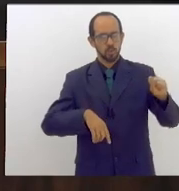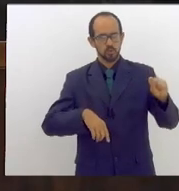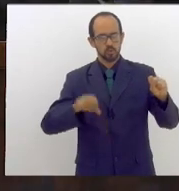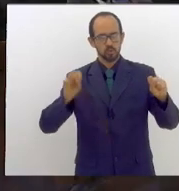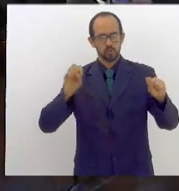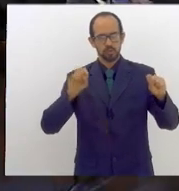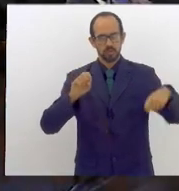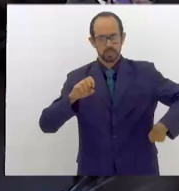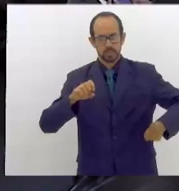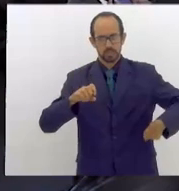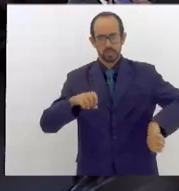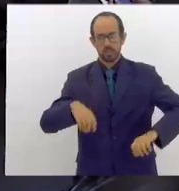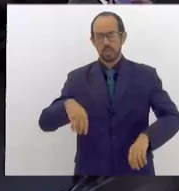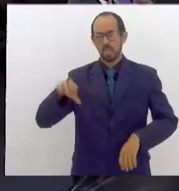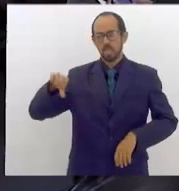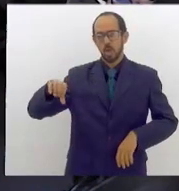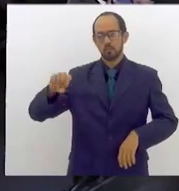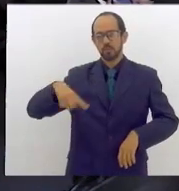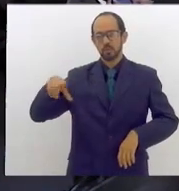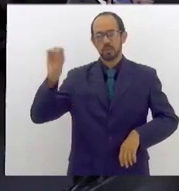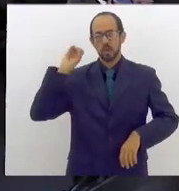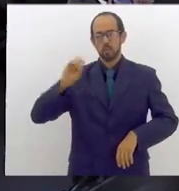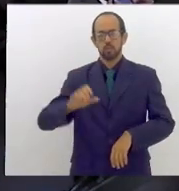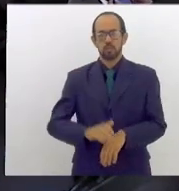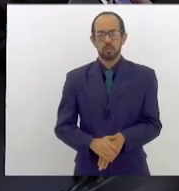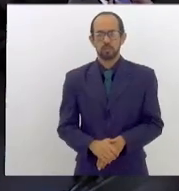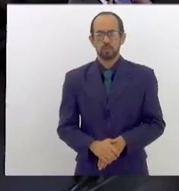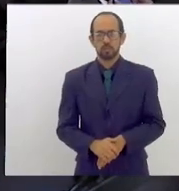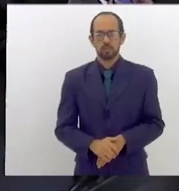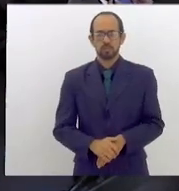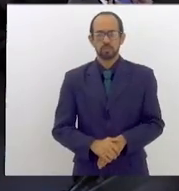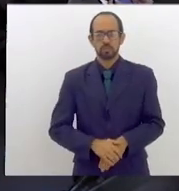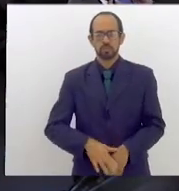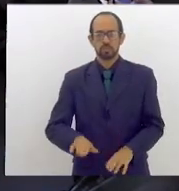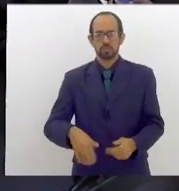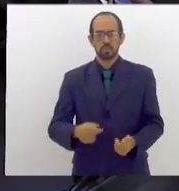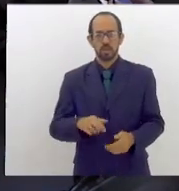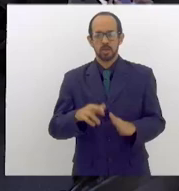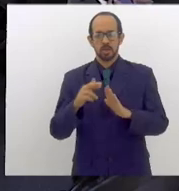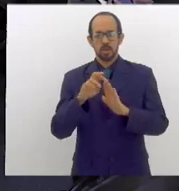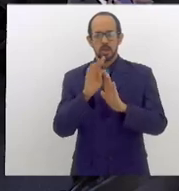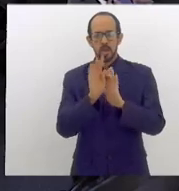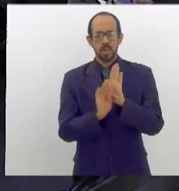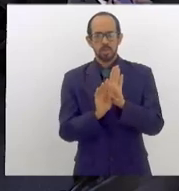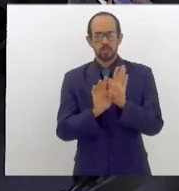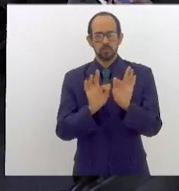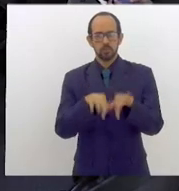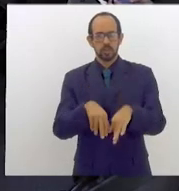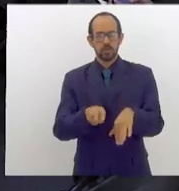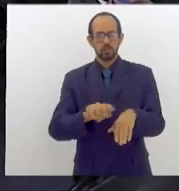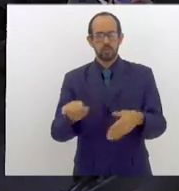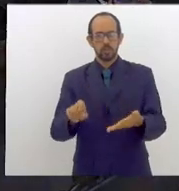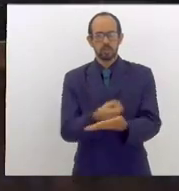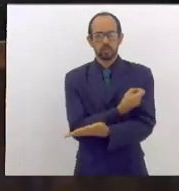sim e 9 não a redação final vai autógrafo